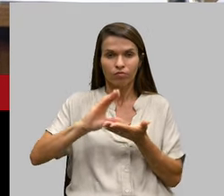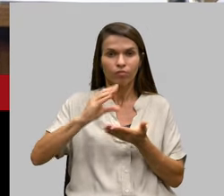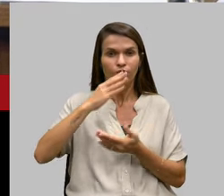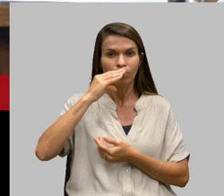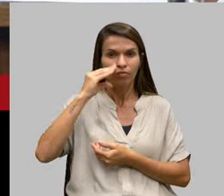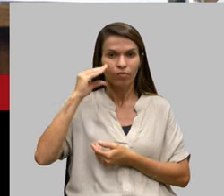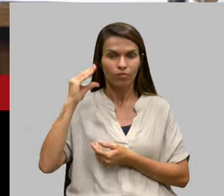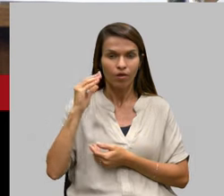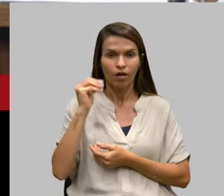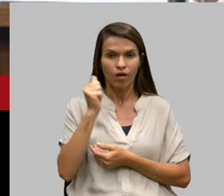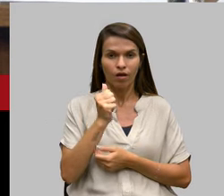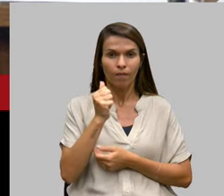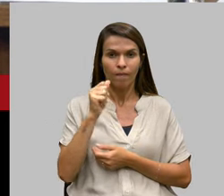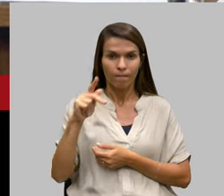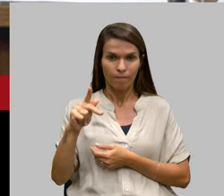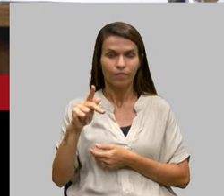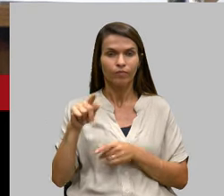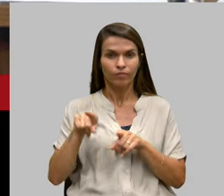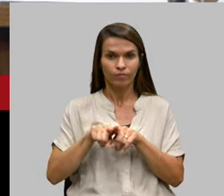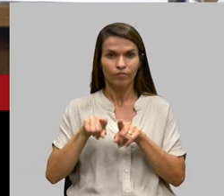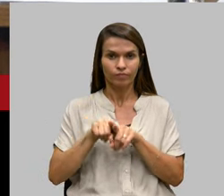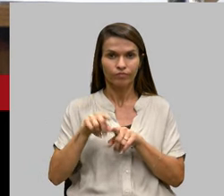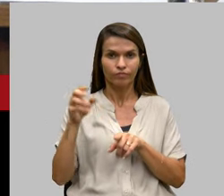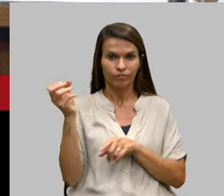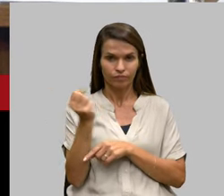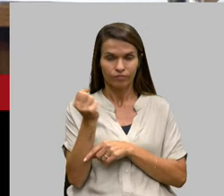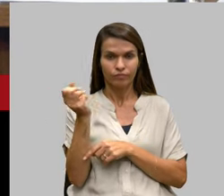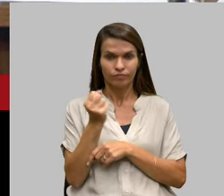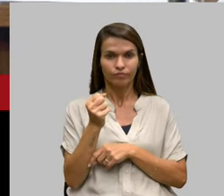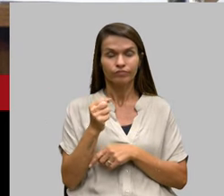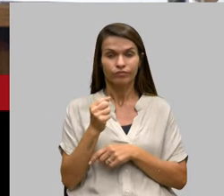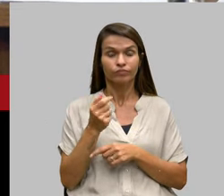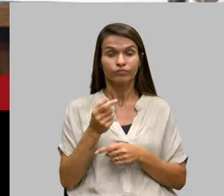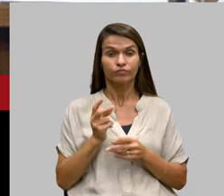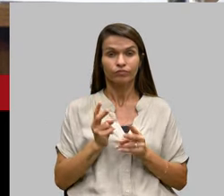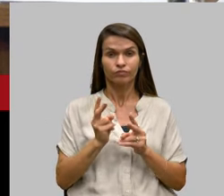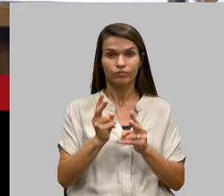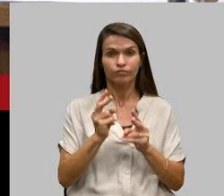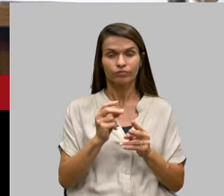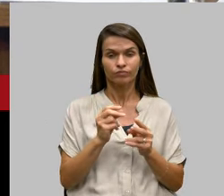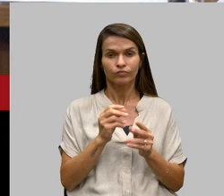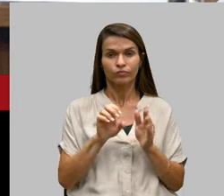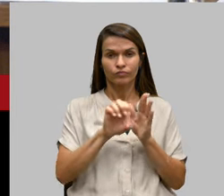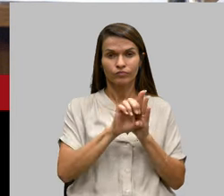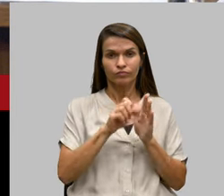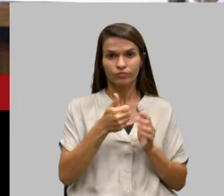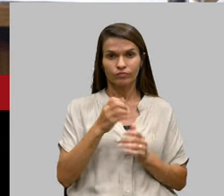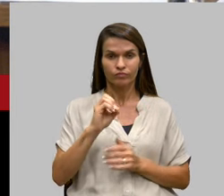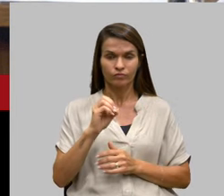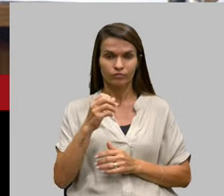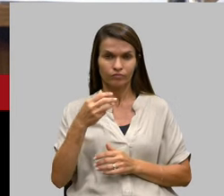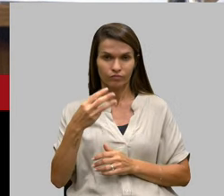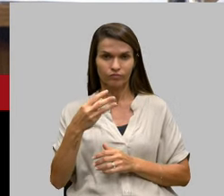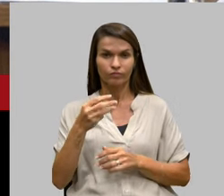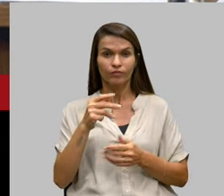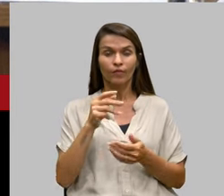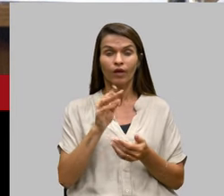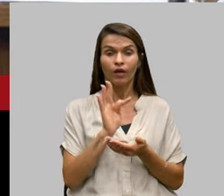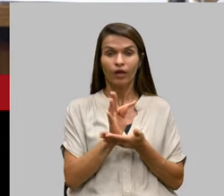aposentados e pensionistas na mesma linha criou-se a partir da emenda 103 a técnica da progressividade